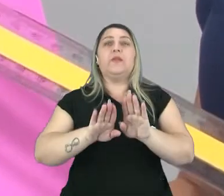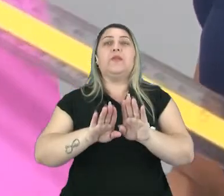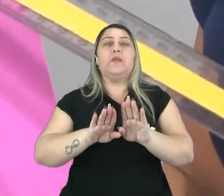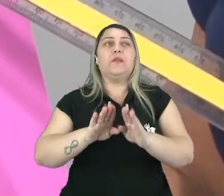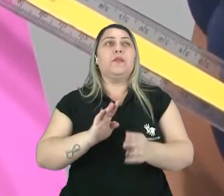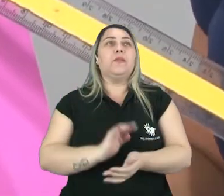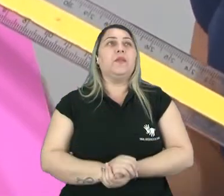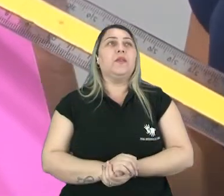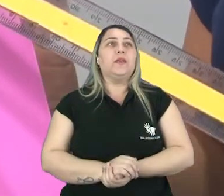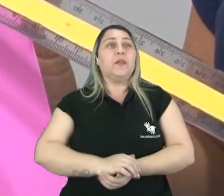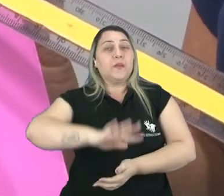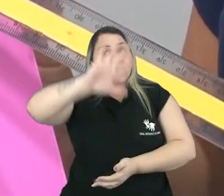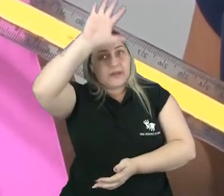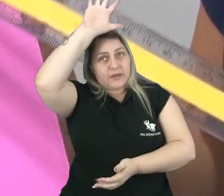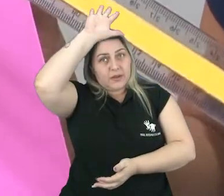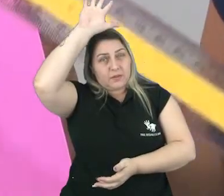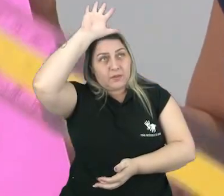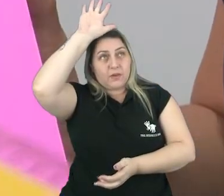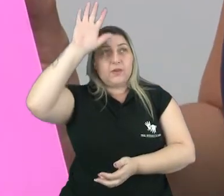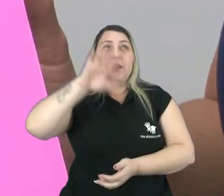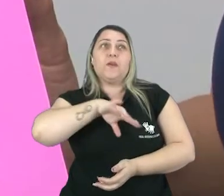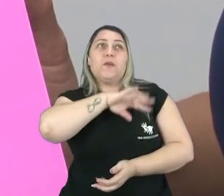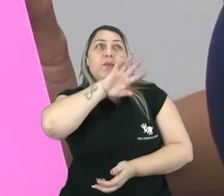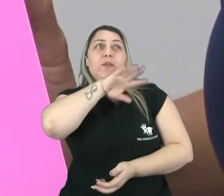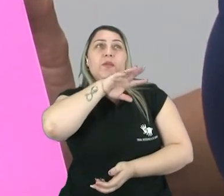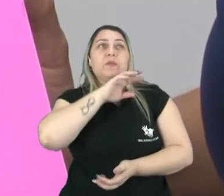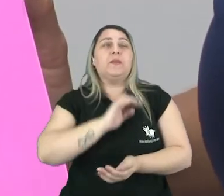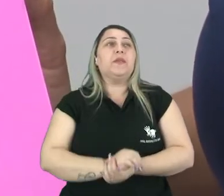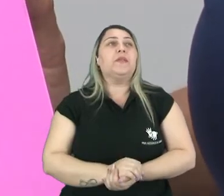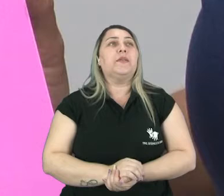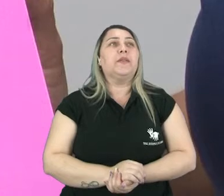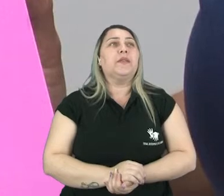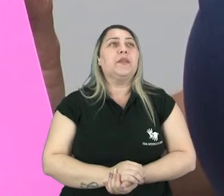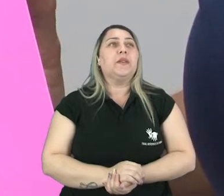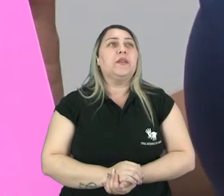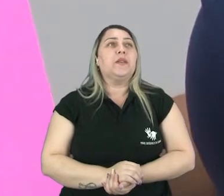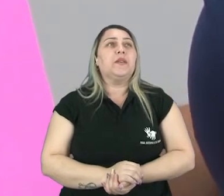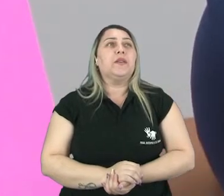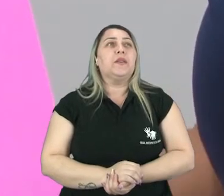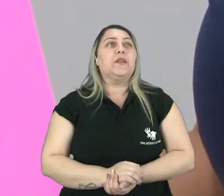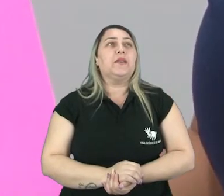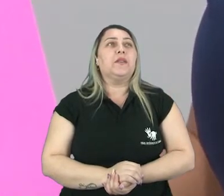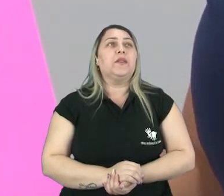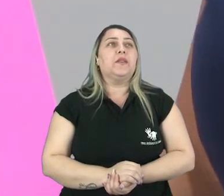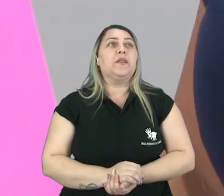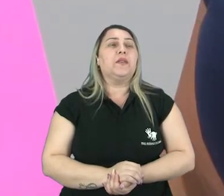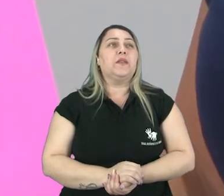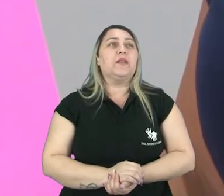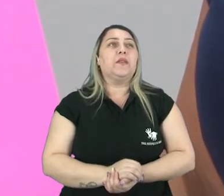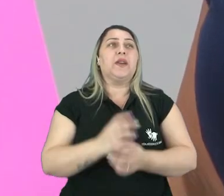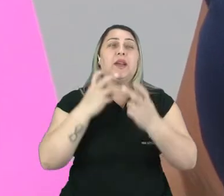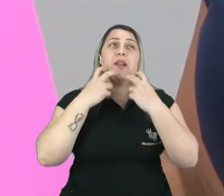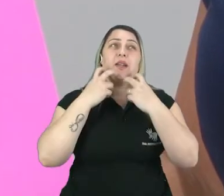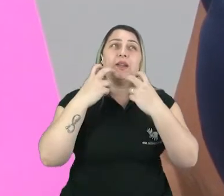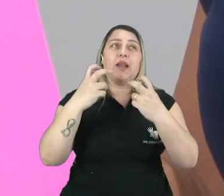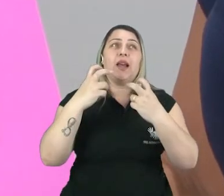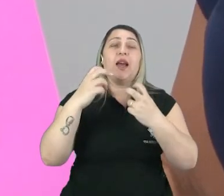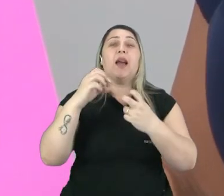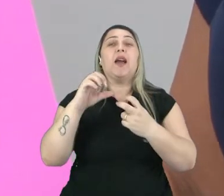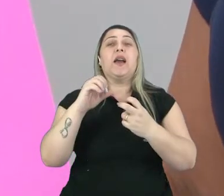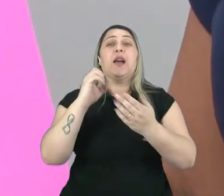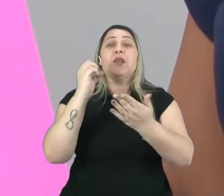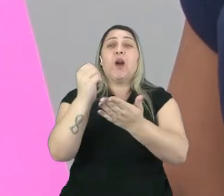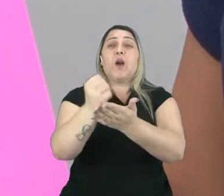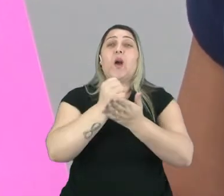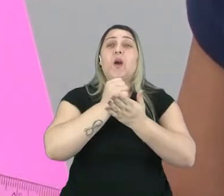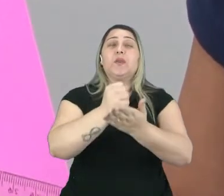certo? Mergulhou aqui o animalzinho de estimação dele. Aqui também nós temos um gritando,